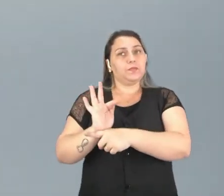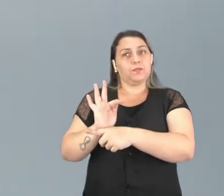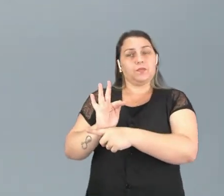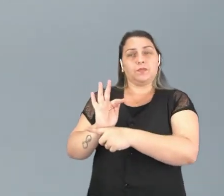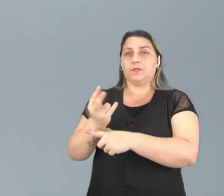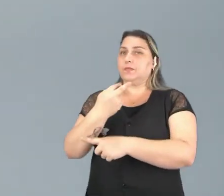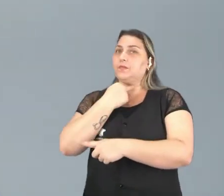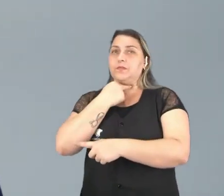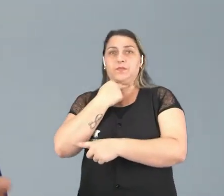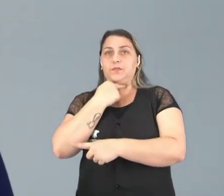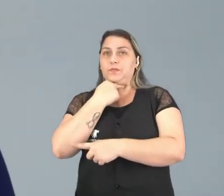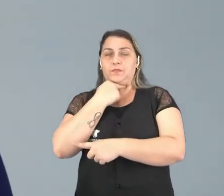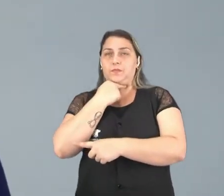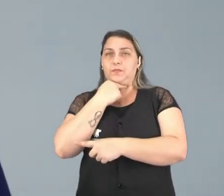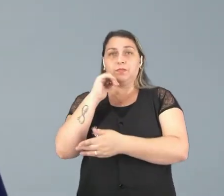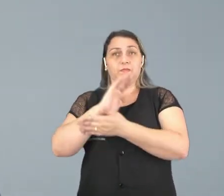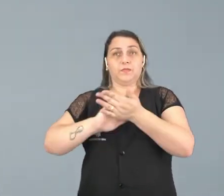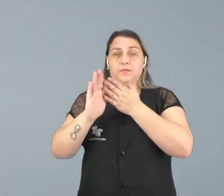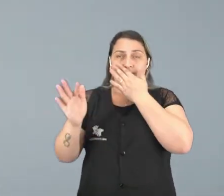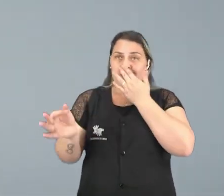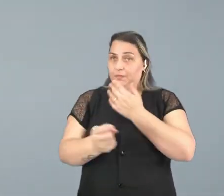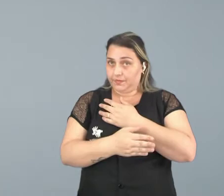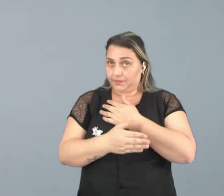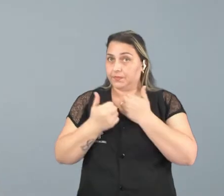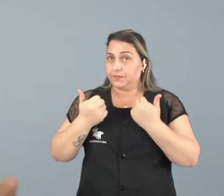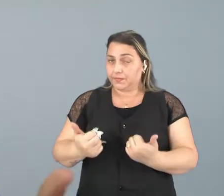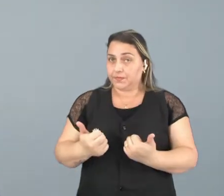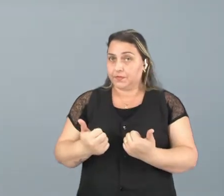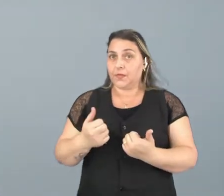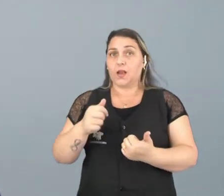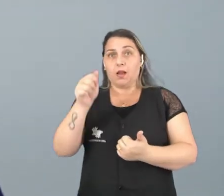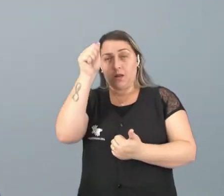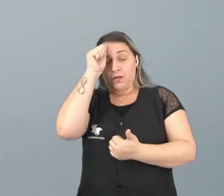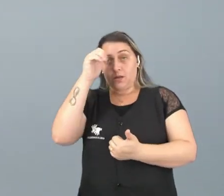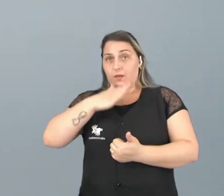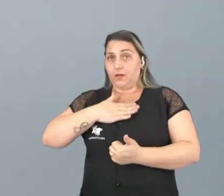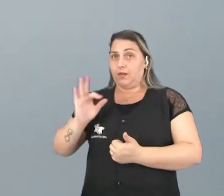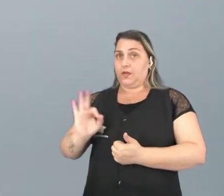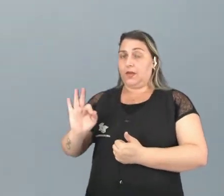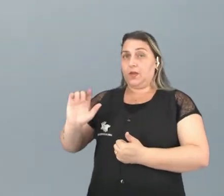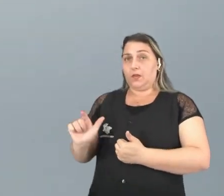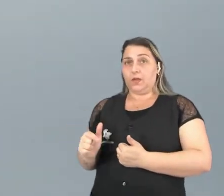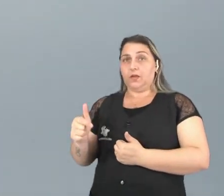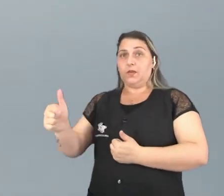não posso ficar acrescentando nada novo ali, porque eu não sou a autora da obra, eu não sou